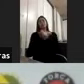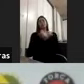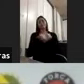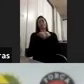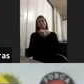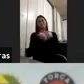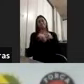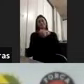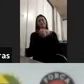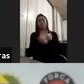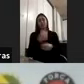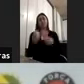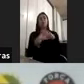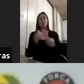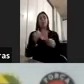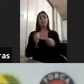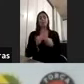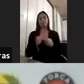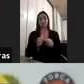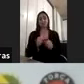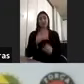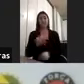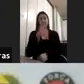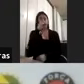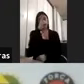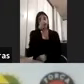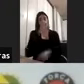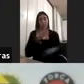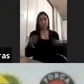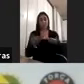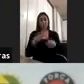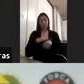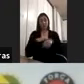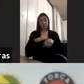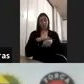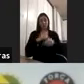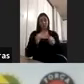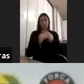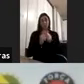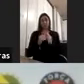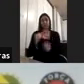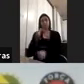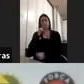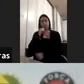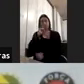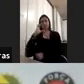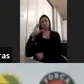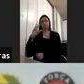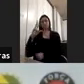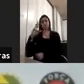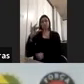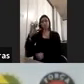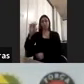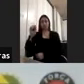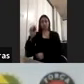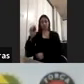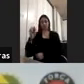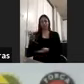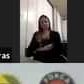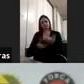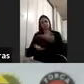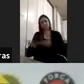uma trabalhadora que me deu entrevista, e falou assim, fique tranquila. Quando vocês voltarem lá reintegrados, vocês já não vão nem encontrar a direção,